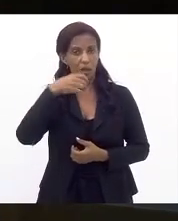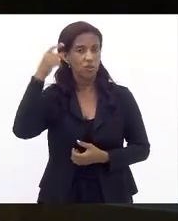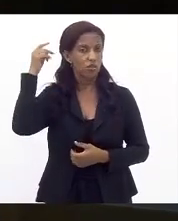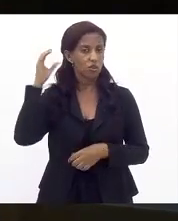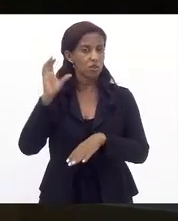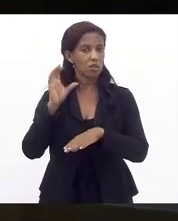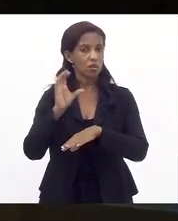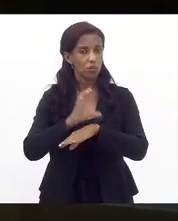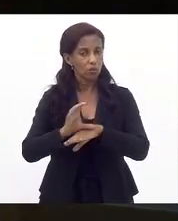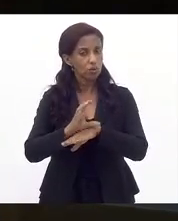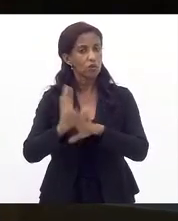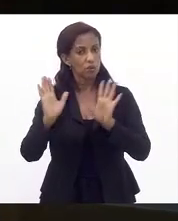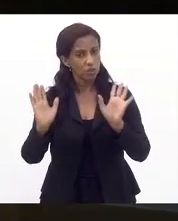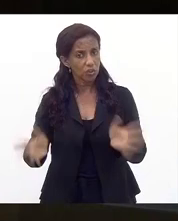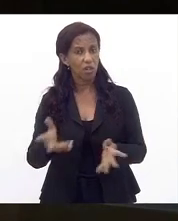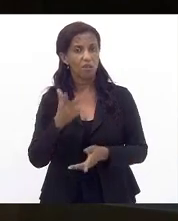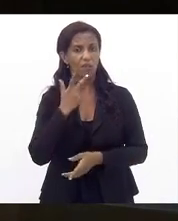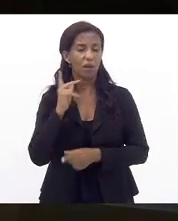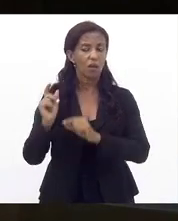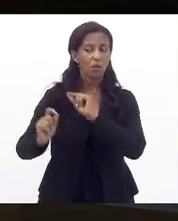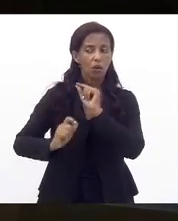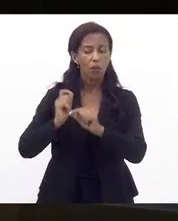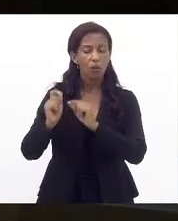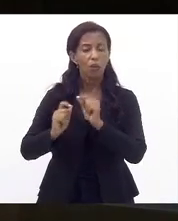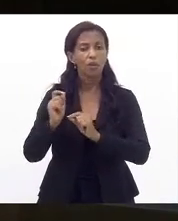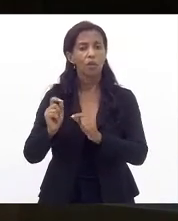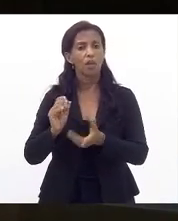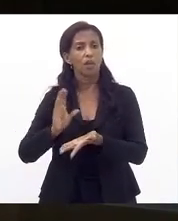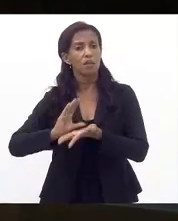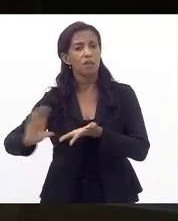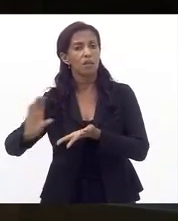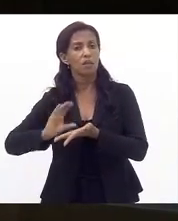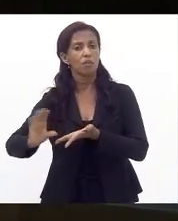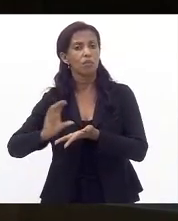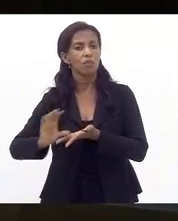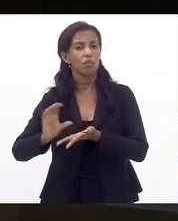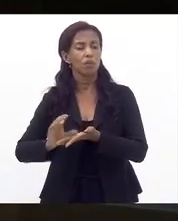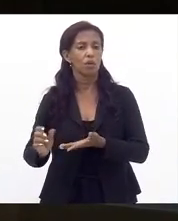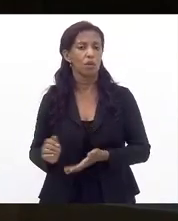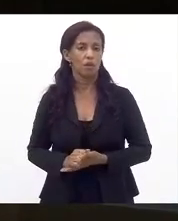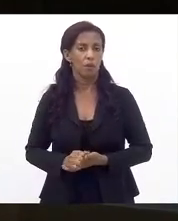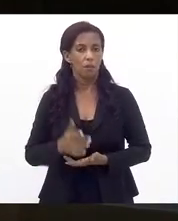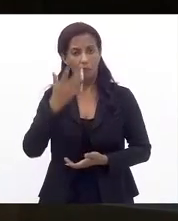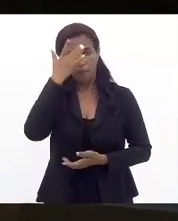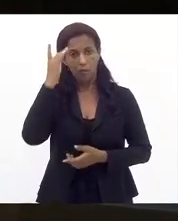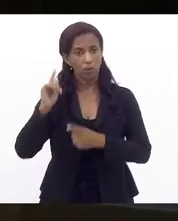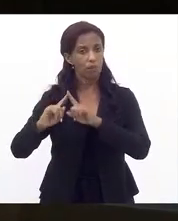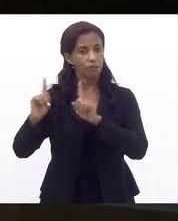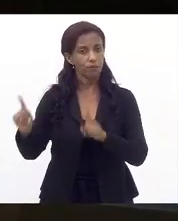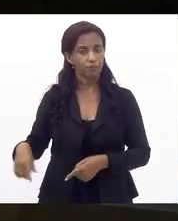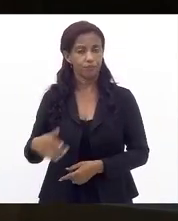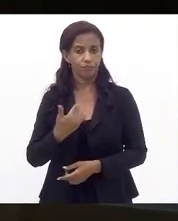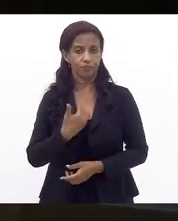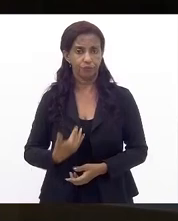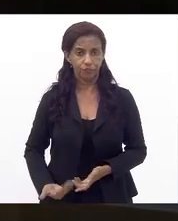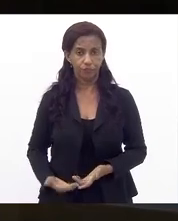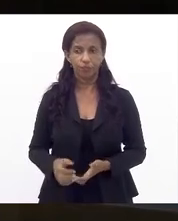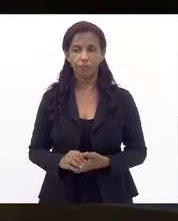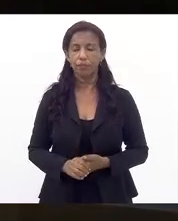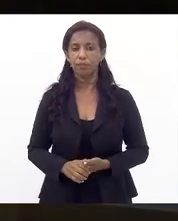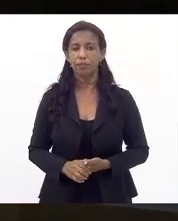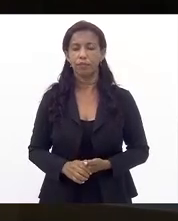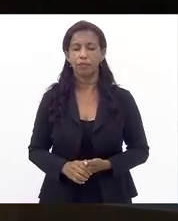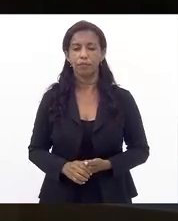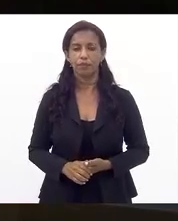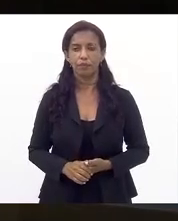constituição também já falava sobre isso o que que é remuneração Para efeito de servidor público tá Então veja